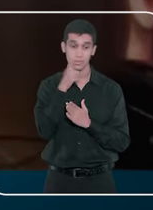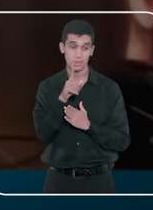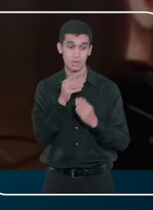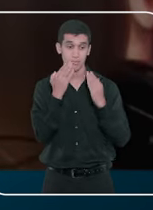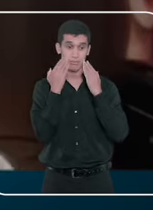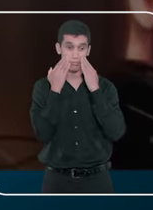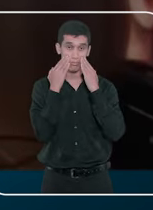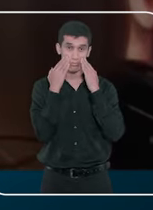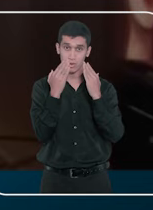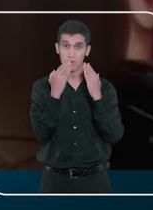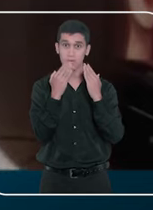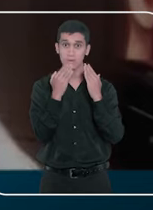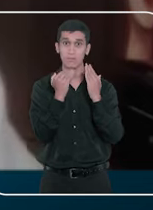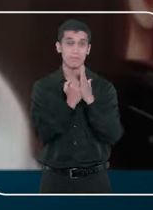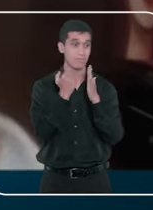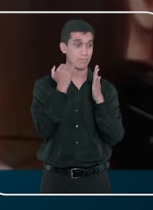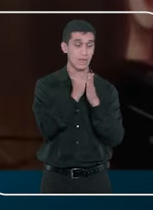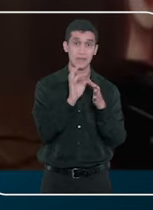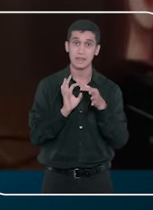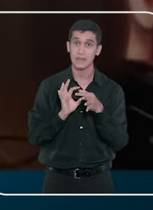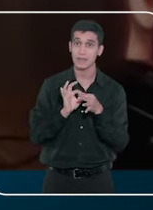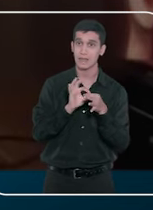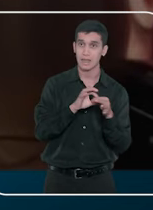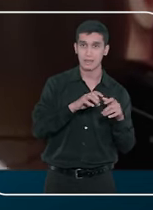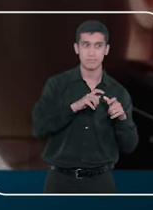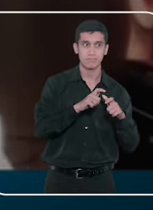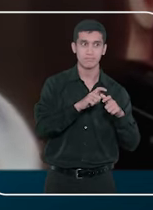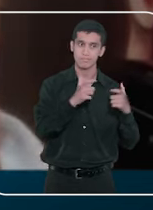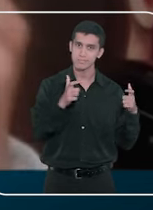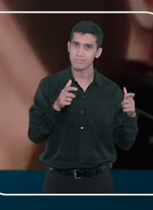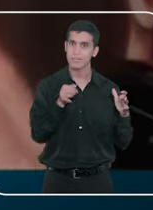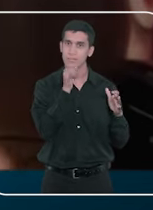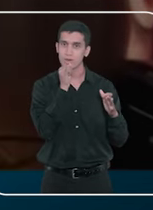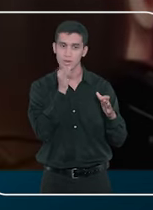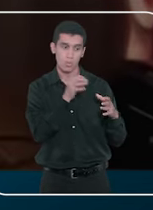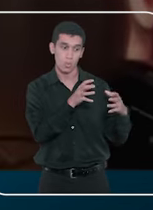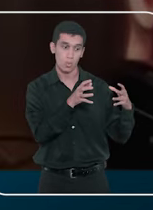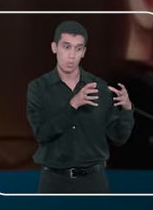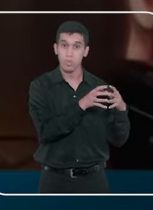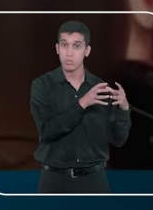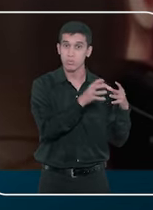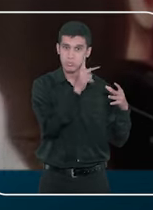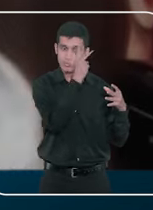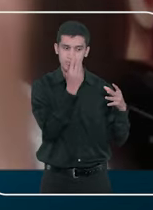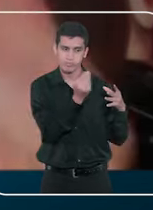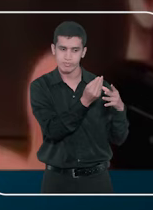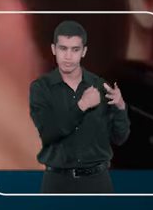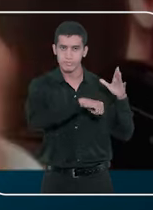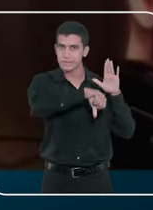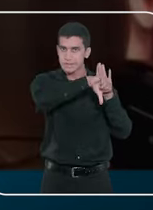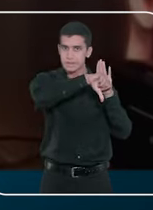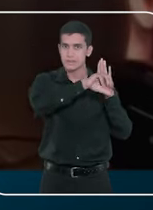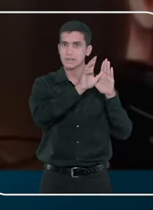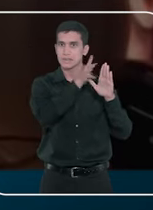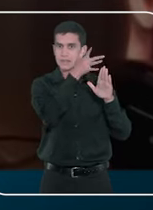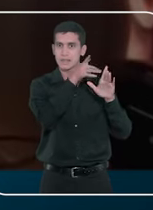provas, sobretudo em contextos mais complexos de organizações criminosas, de